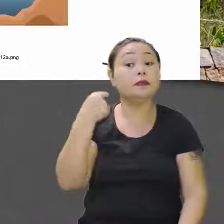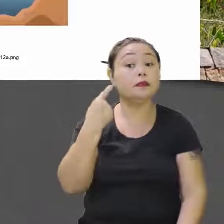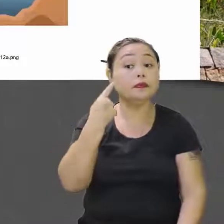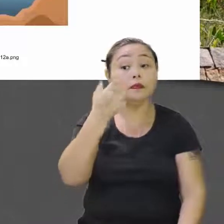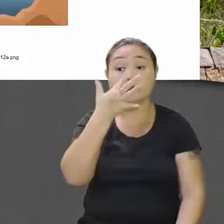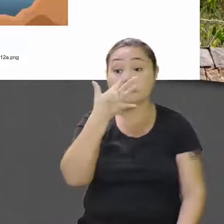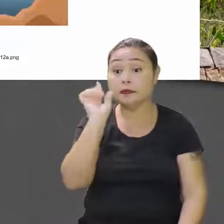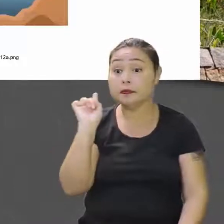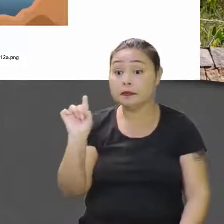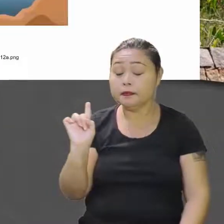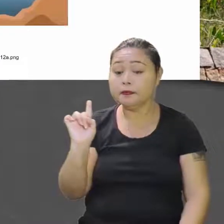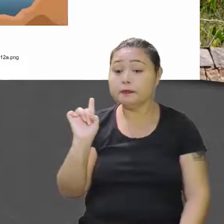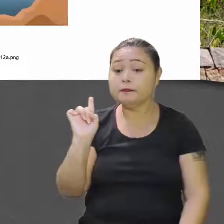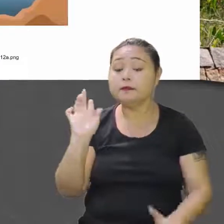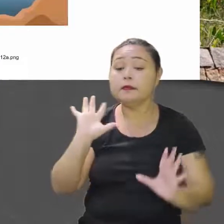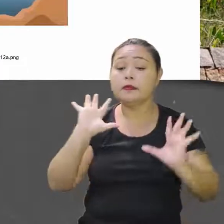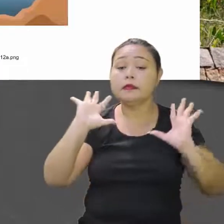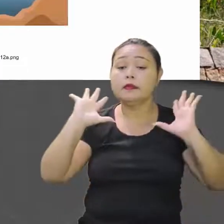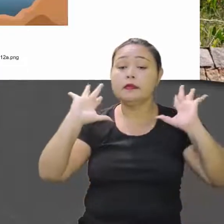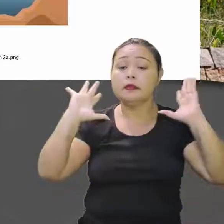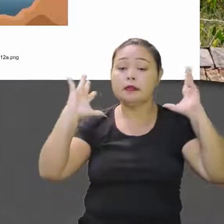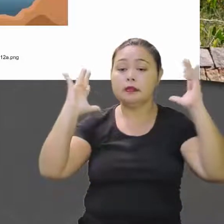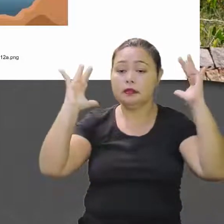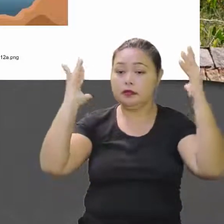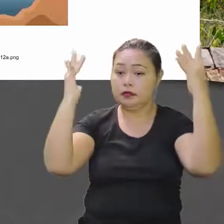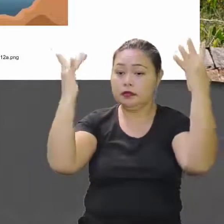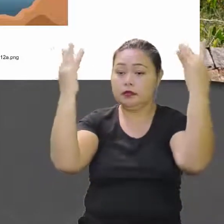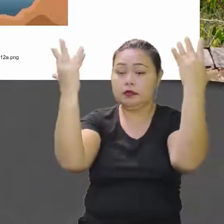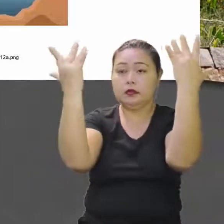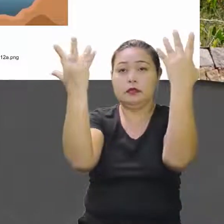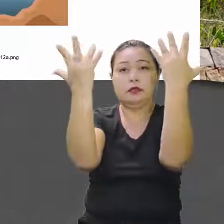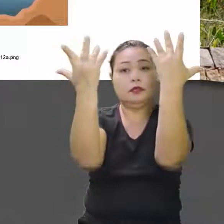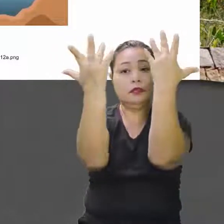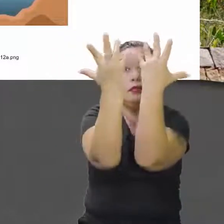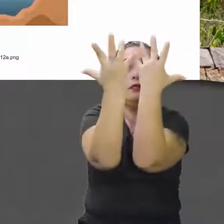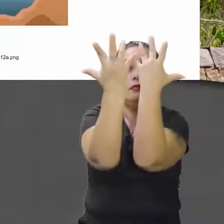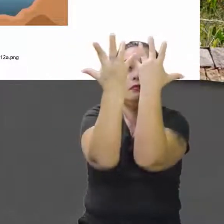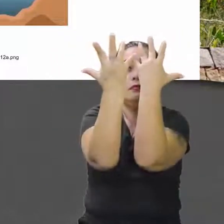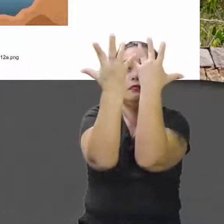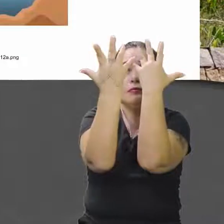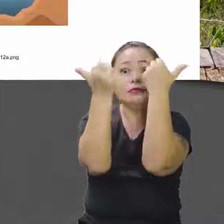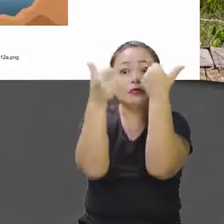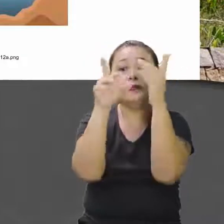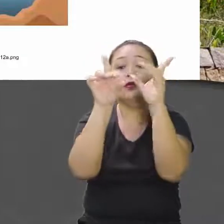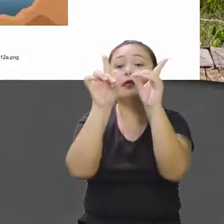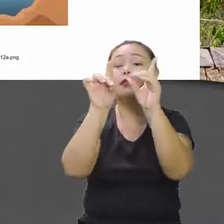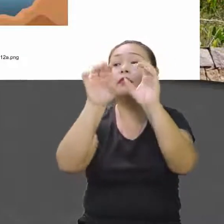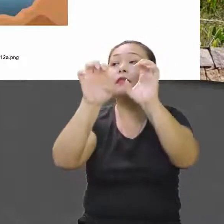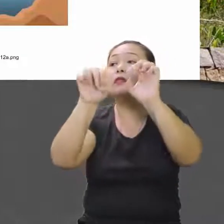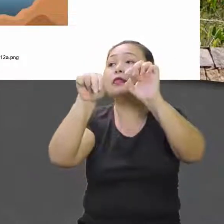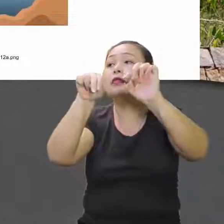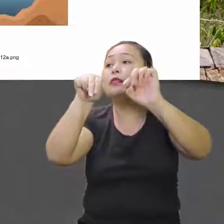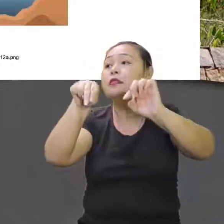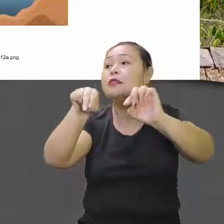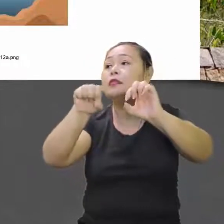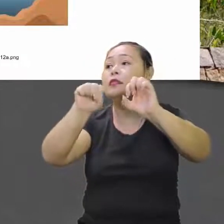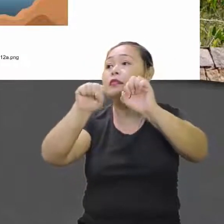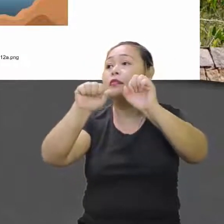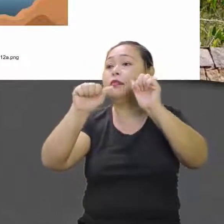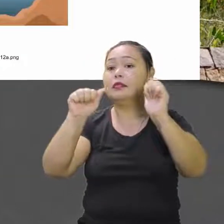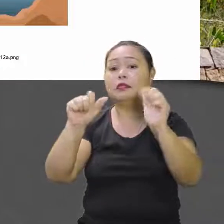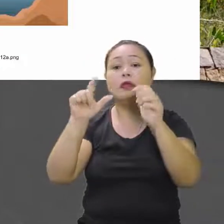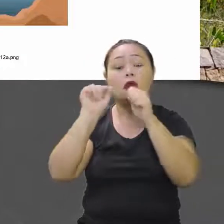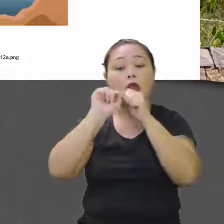observa que ela é fechada, muito densa. Beleza? Portanto, ela está em uma